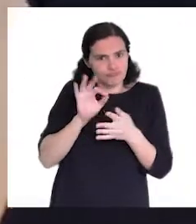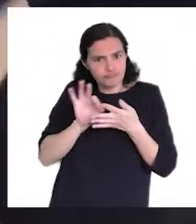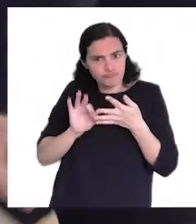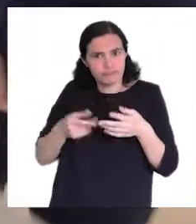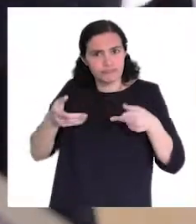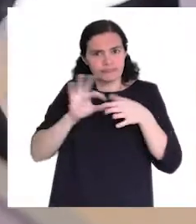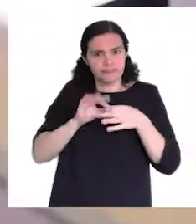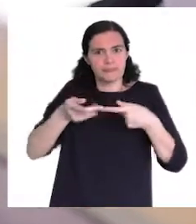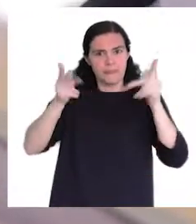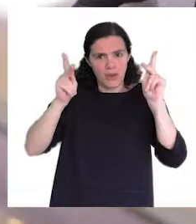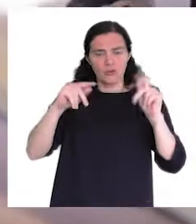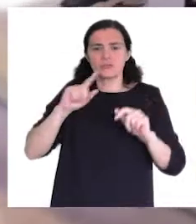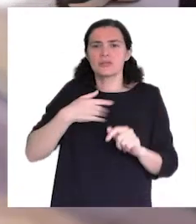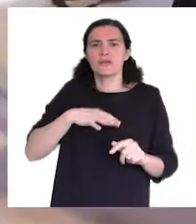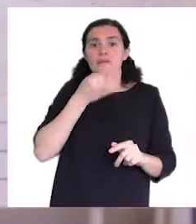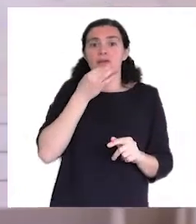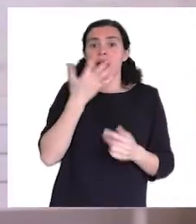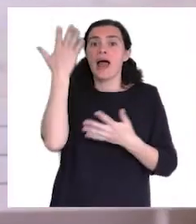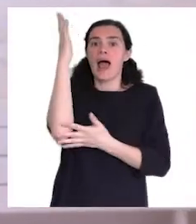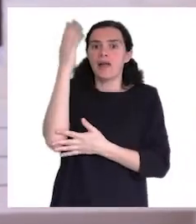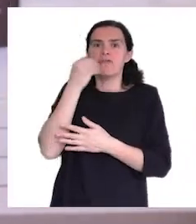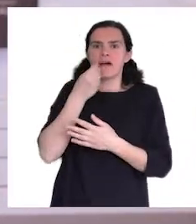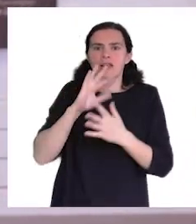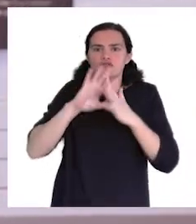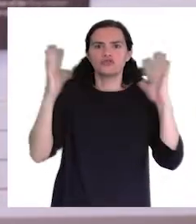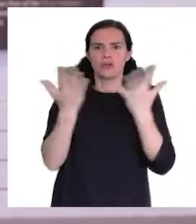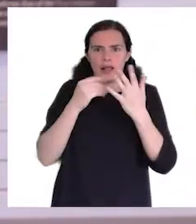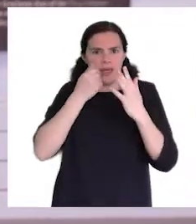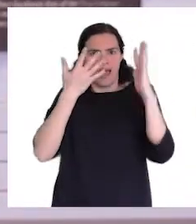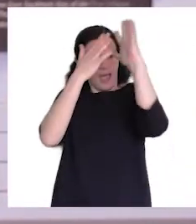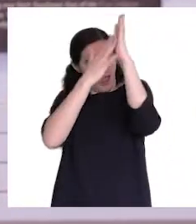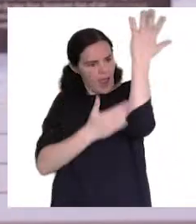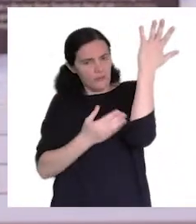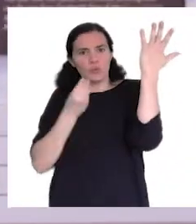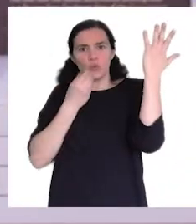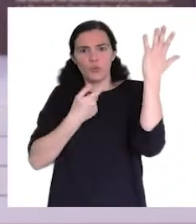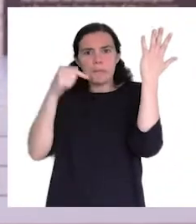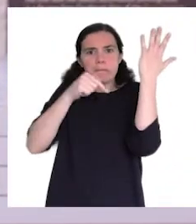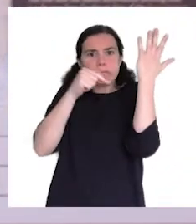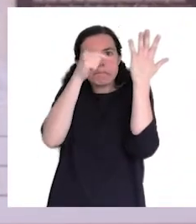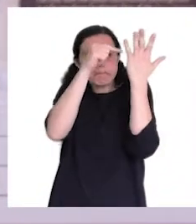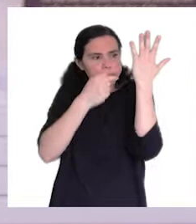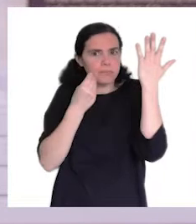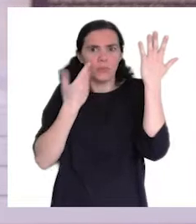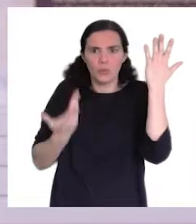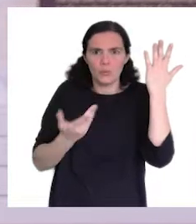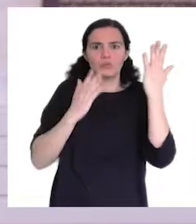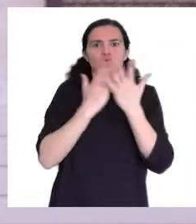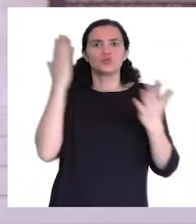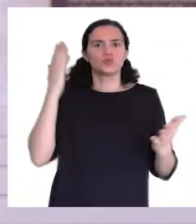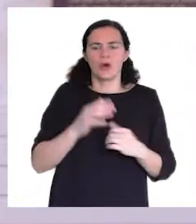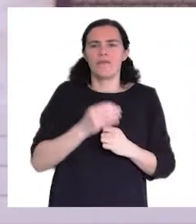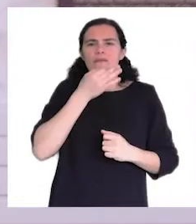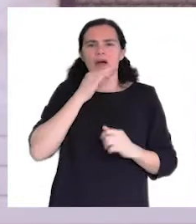nível pedagógico. E quando queremos falar de uma árvore, falamos de uma árvore no seu todo, ou seja, como é que ela é constituída, não